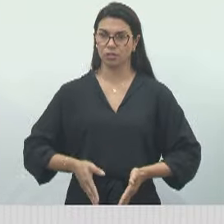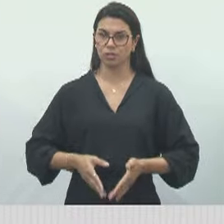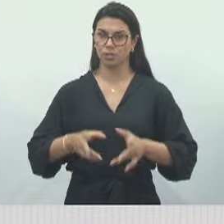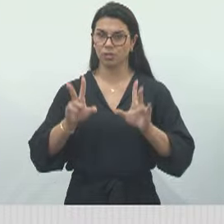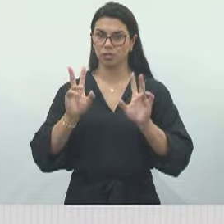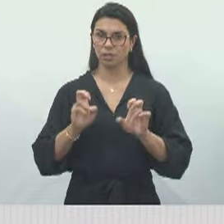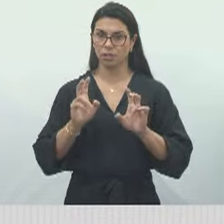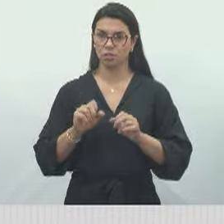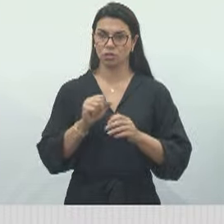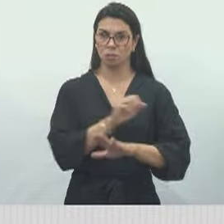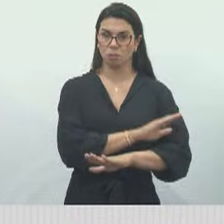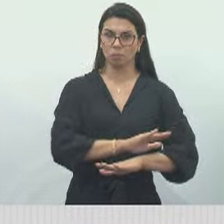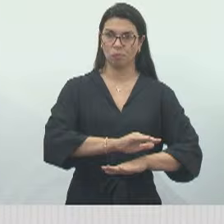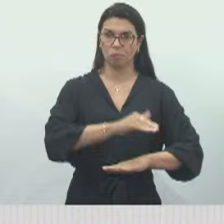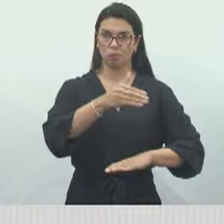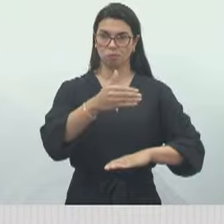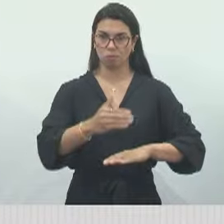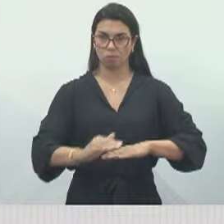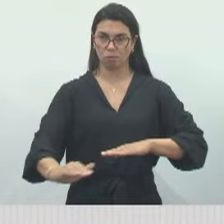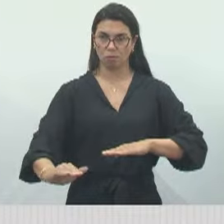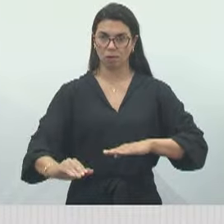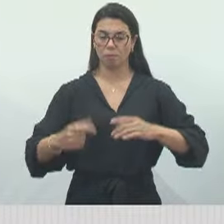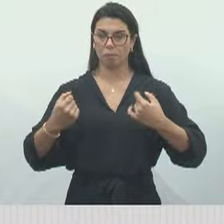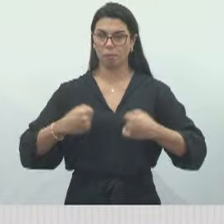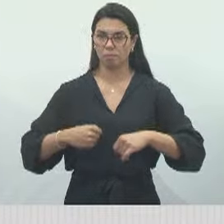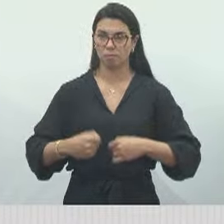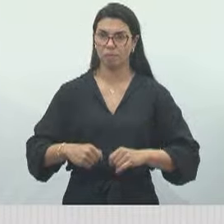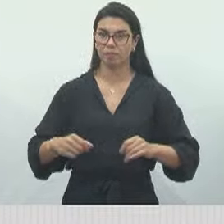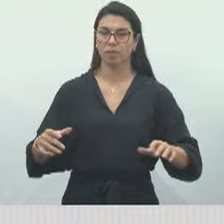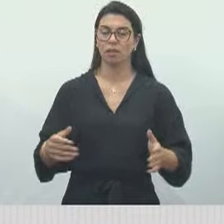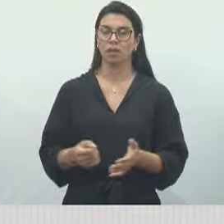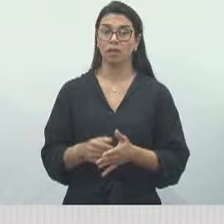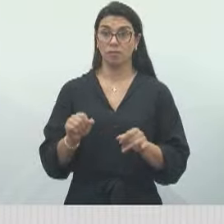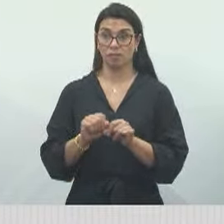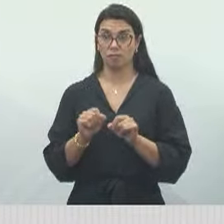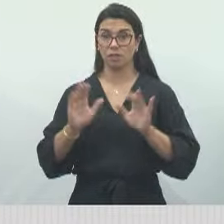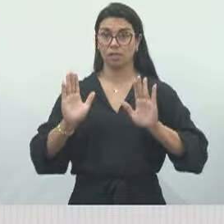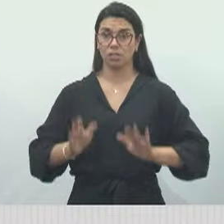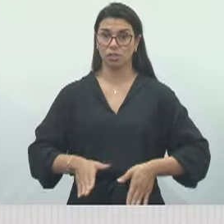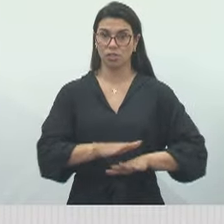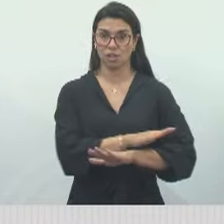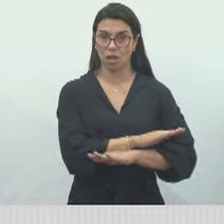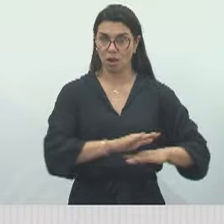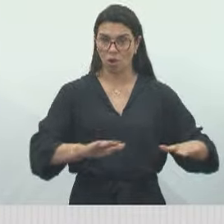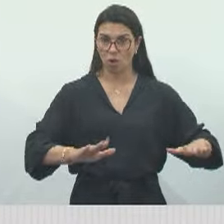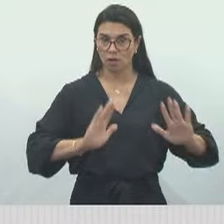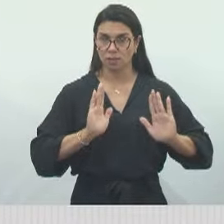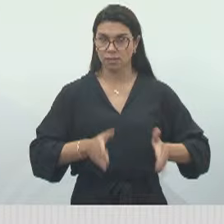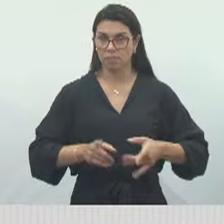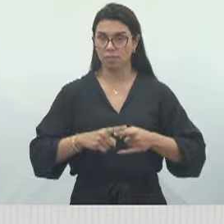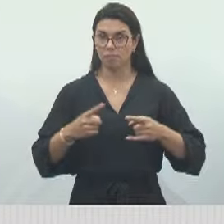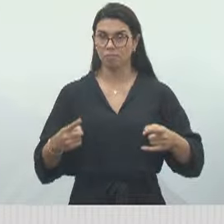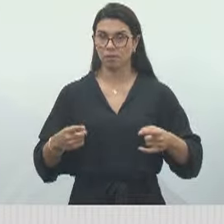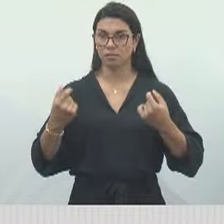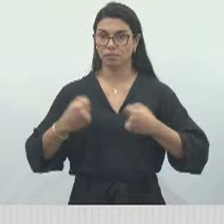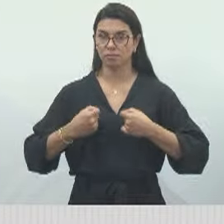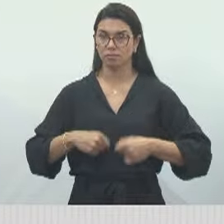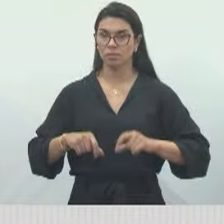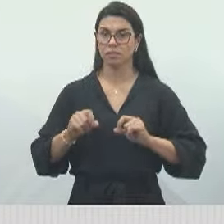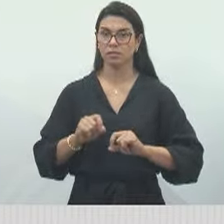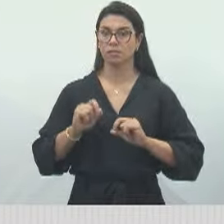feito lombadas naquele local. Acabou de ser feito o asfalto e